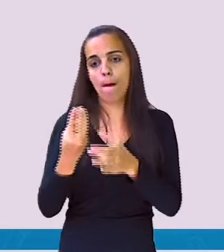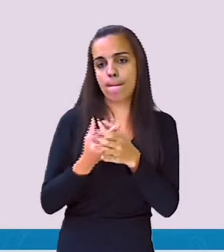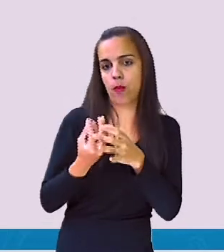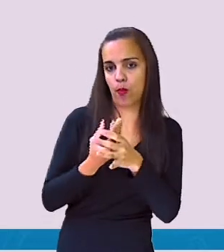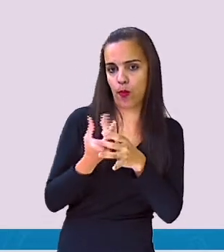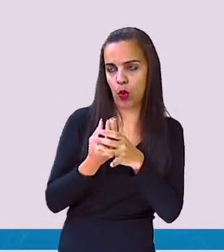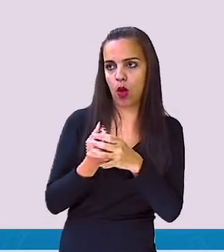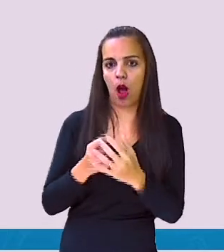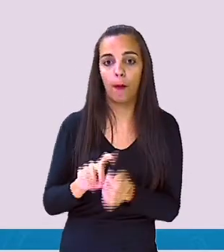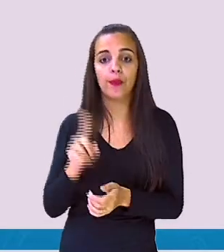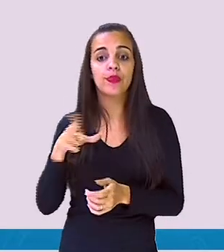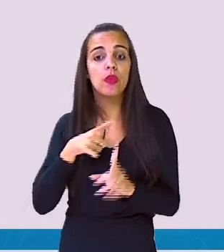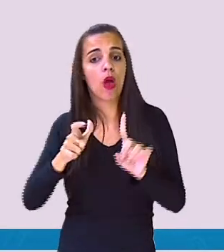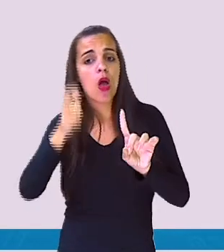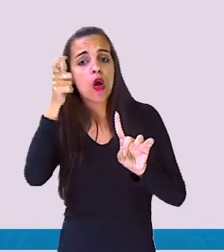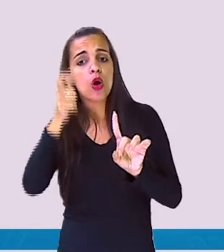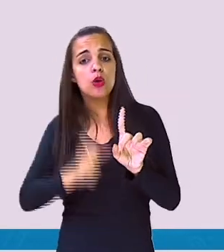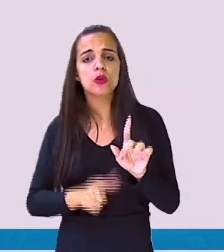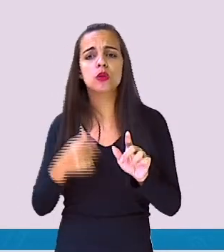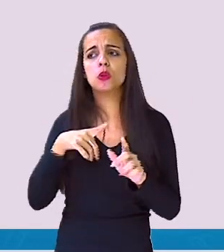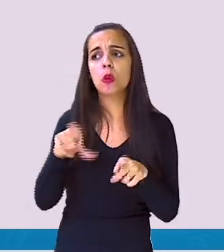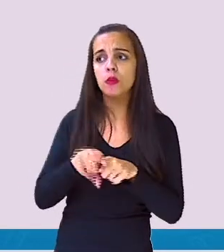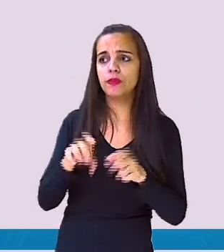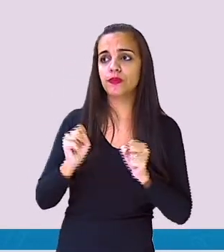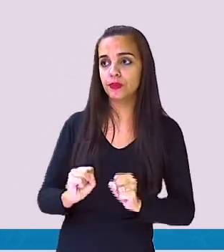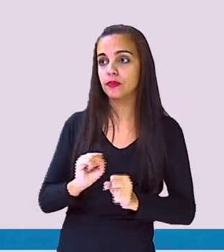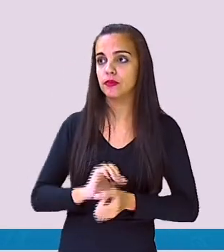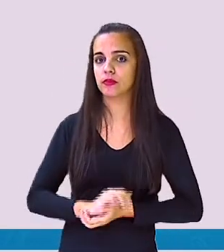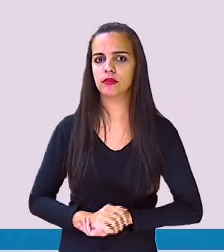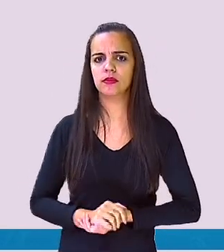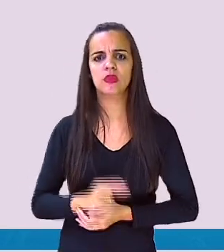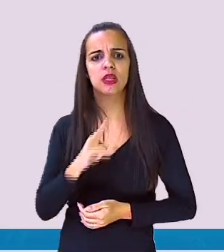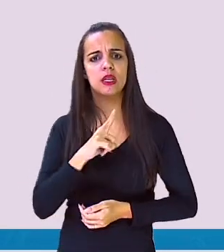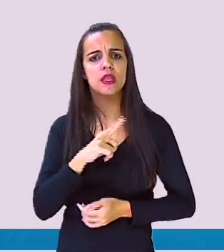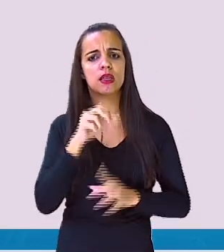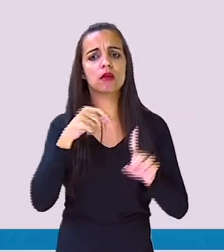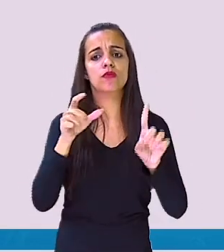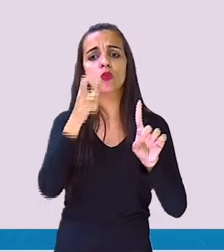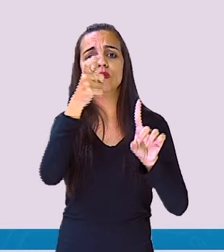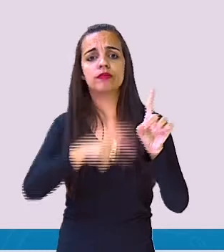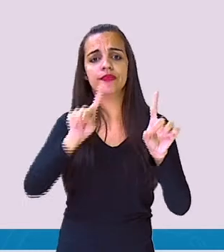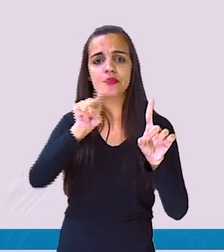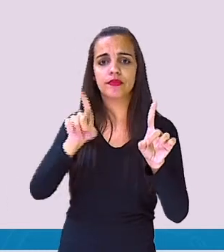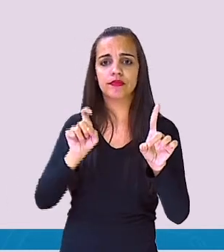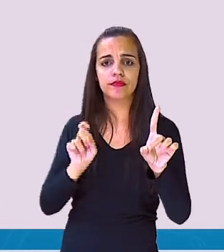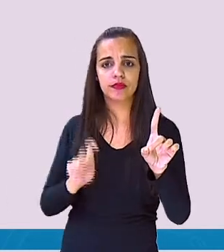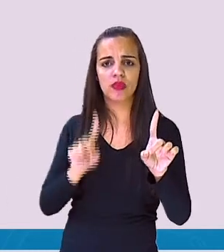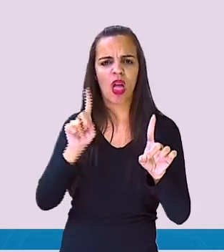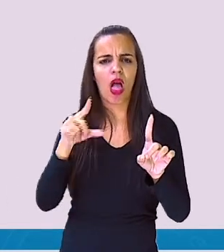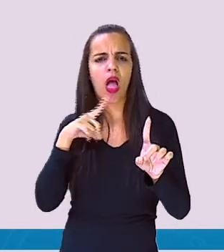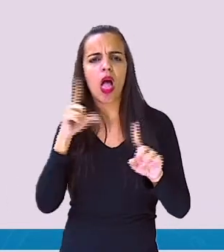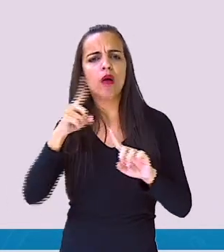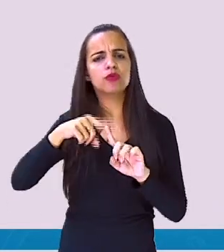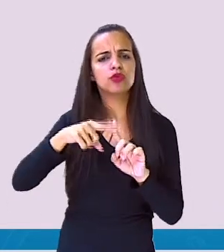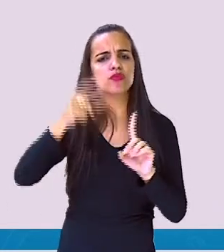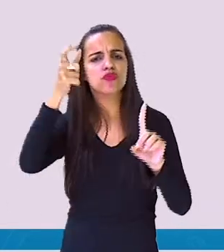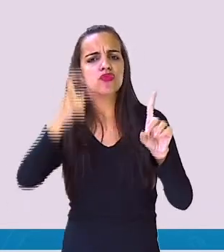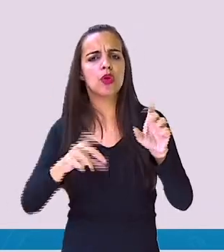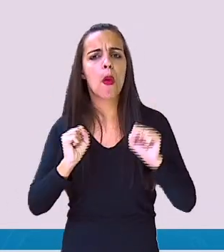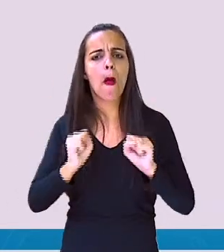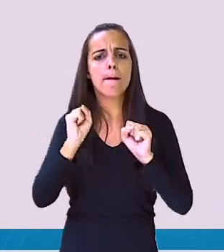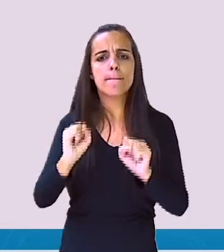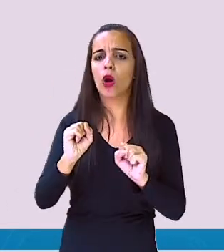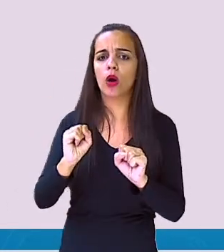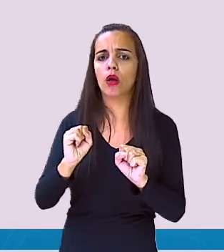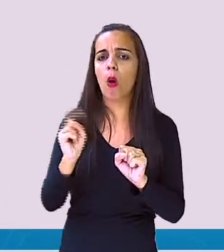ele não aparece, certo? Sujeito indeterminado é o tipo de sujeito que não pode ser identificado na